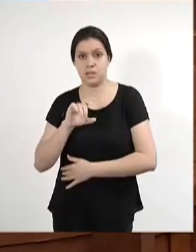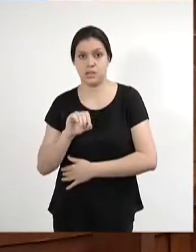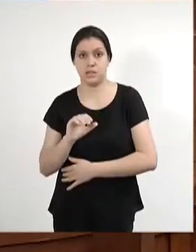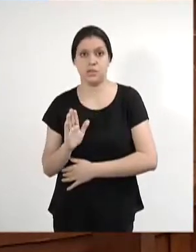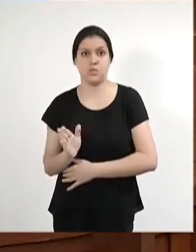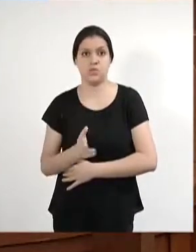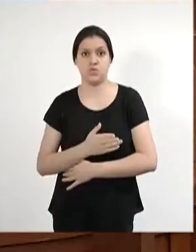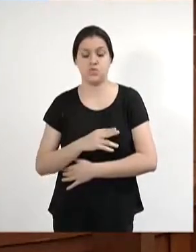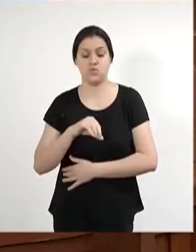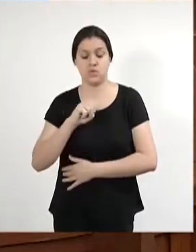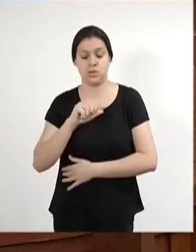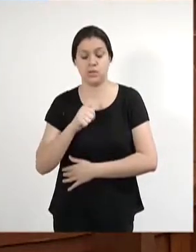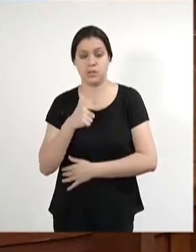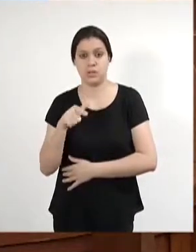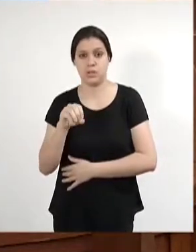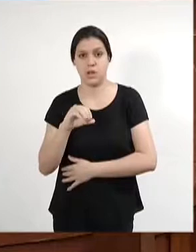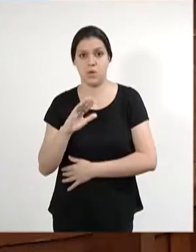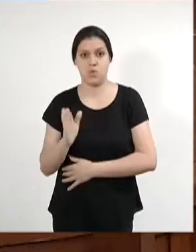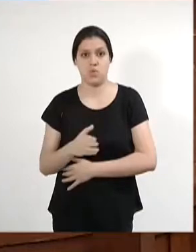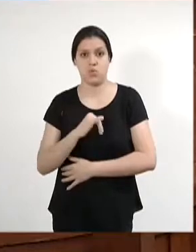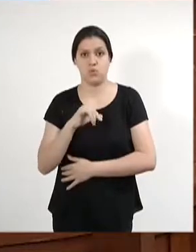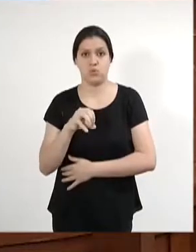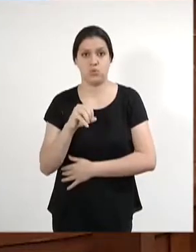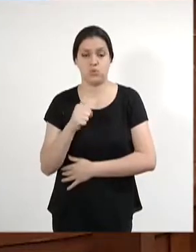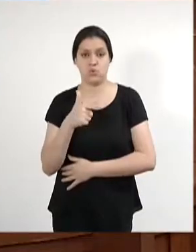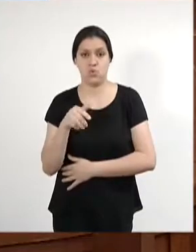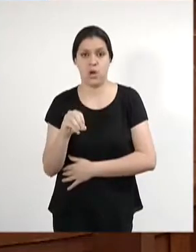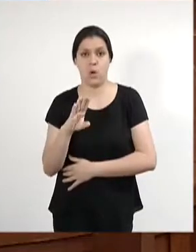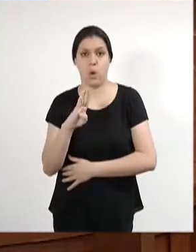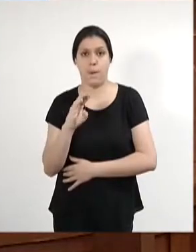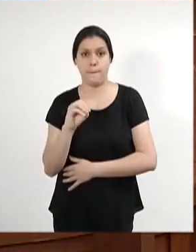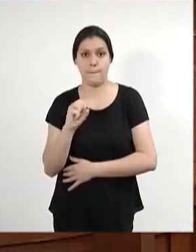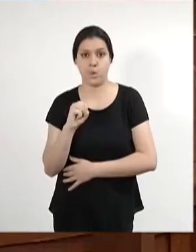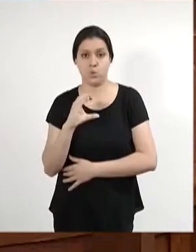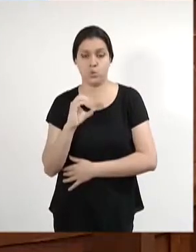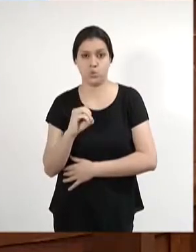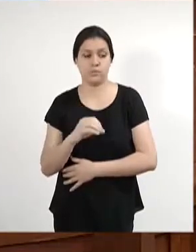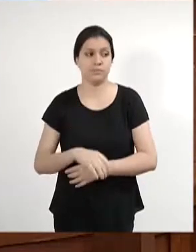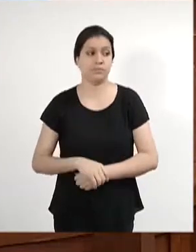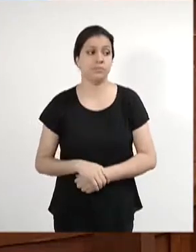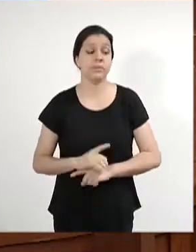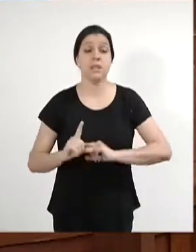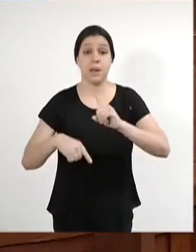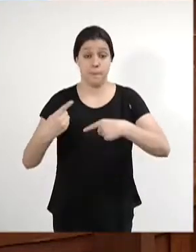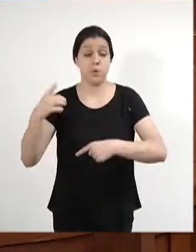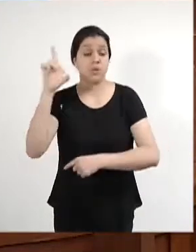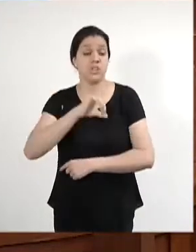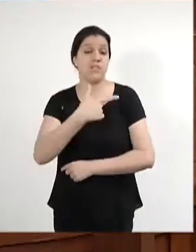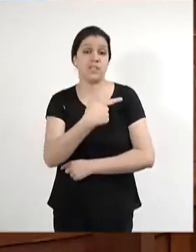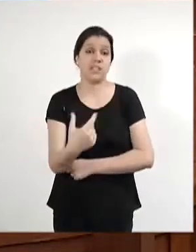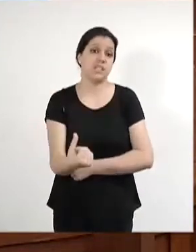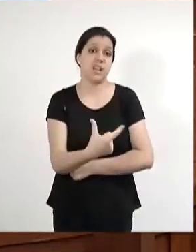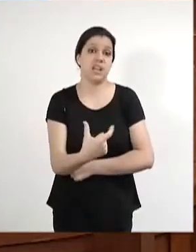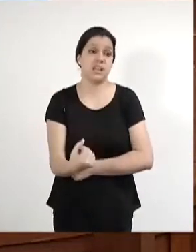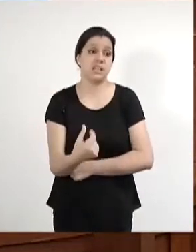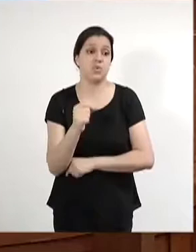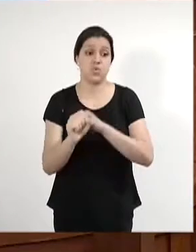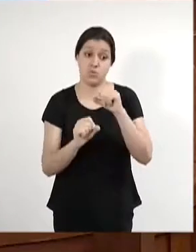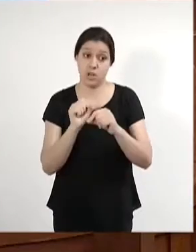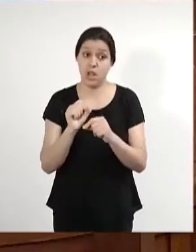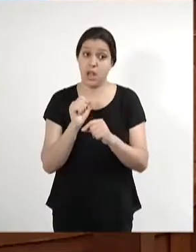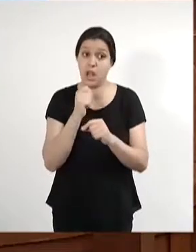João Bosco. Depois, no dia 26, uma pré-agenda que ainda está para